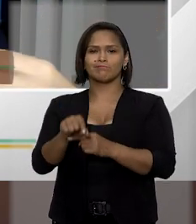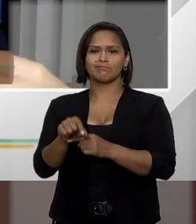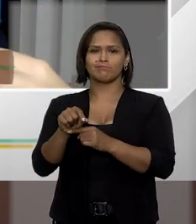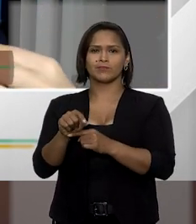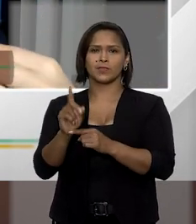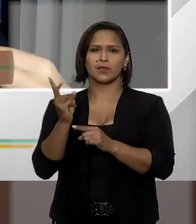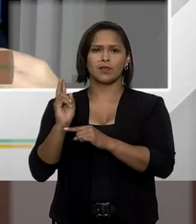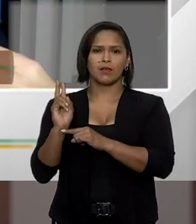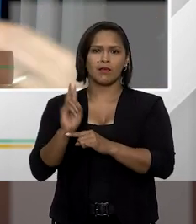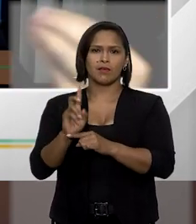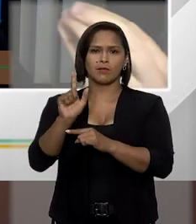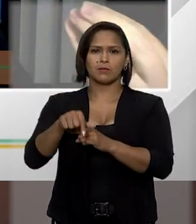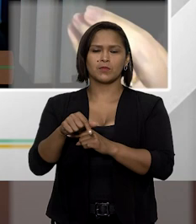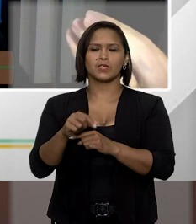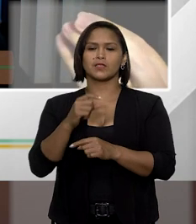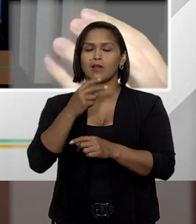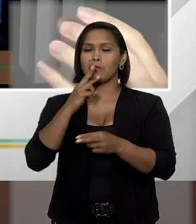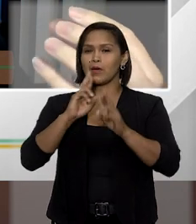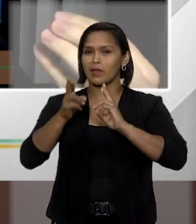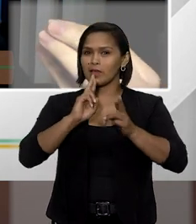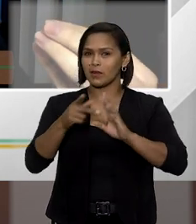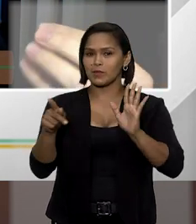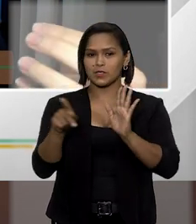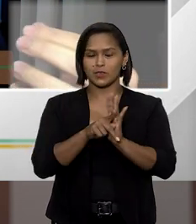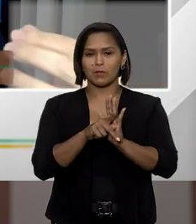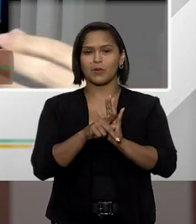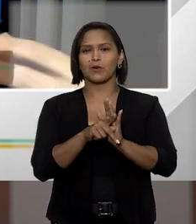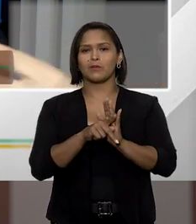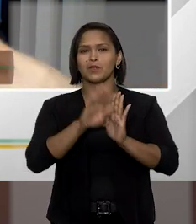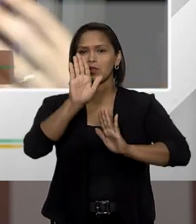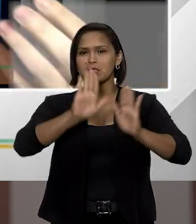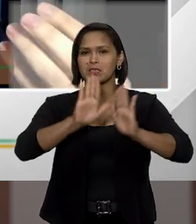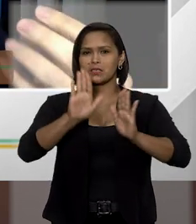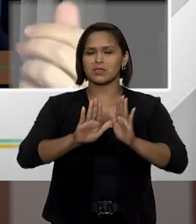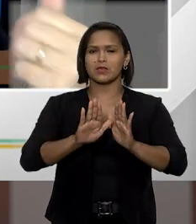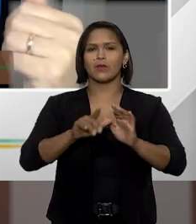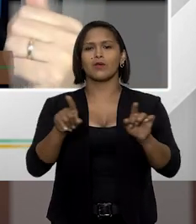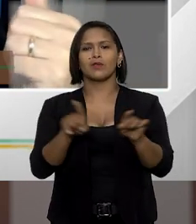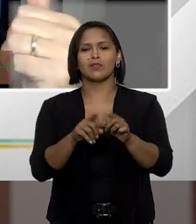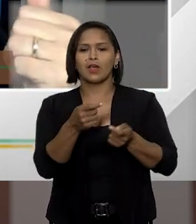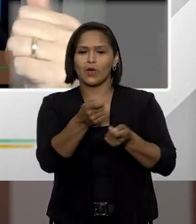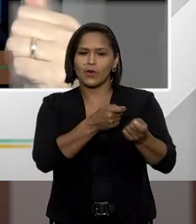espécie de queixa generalizada a respeito dessa sanção. Também a lei